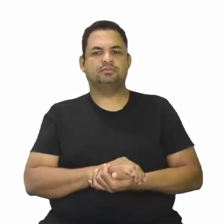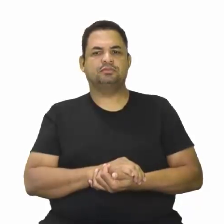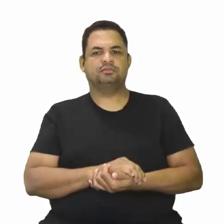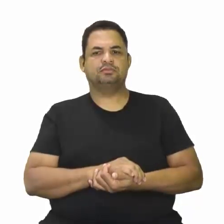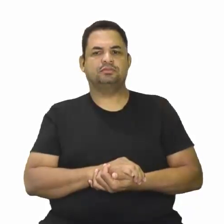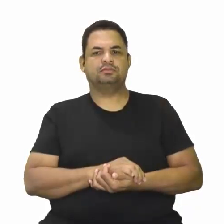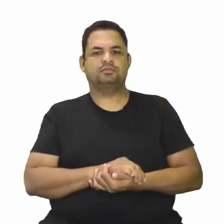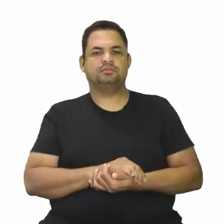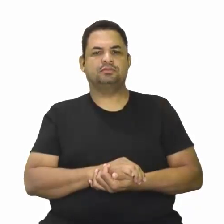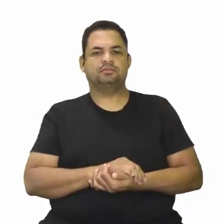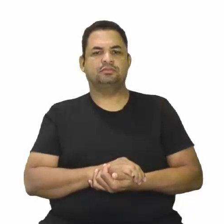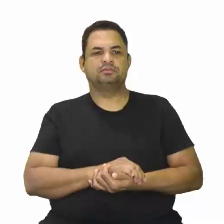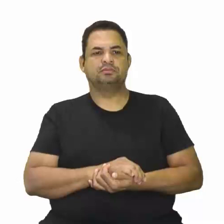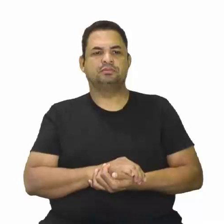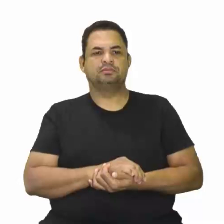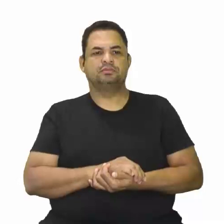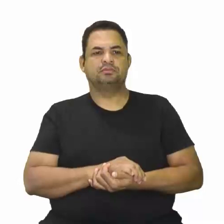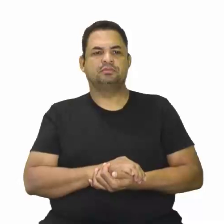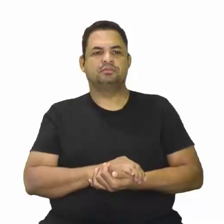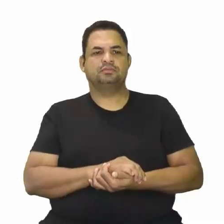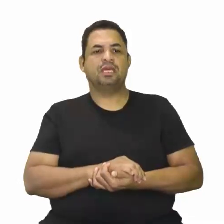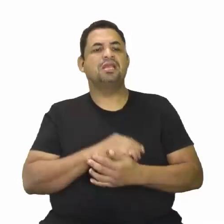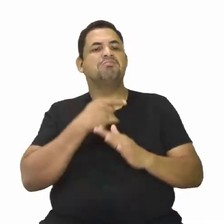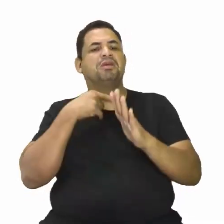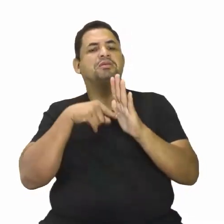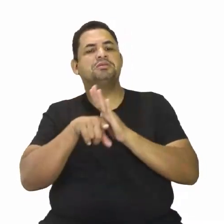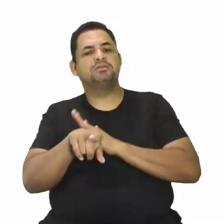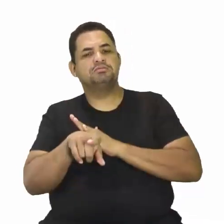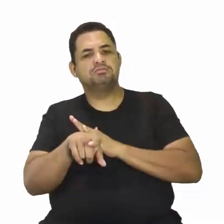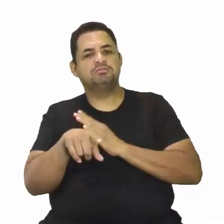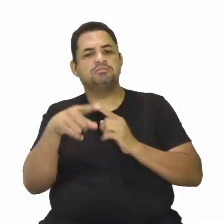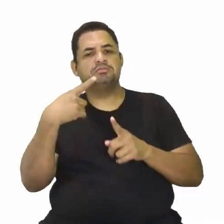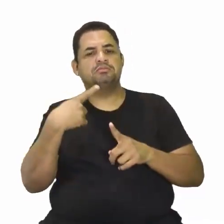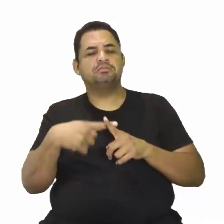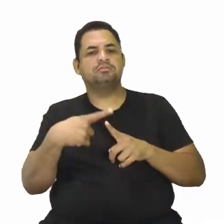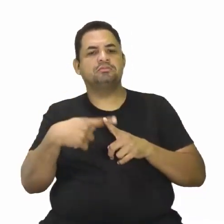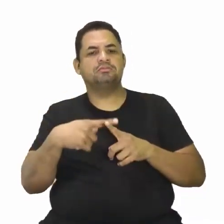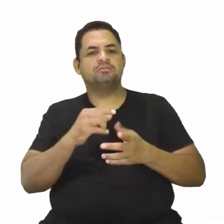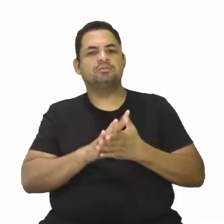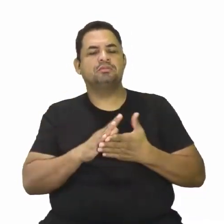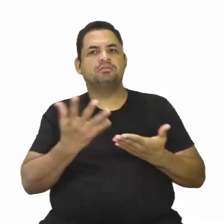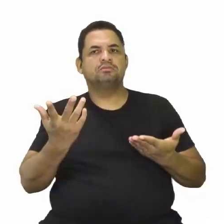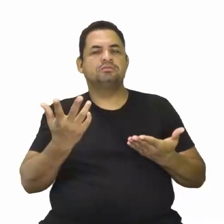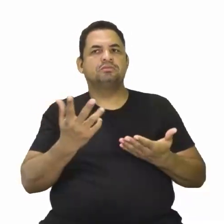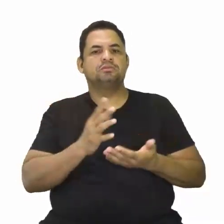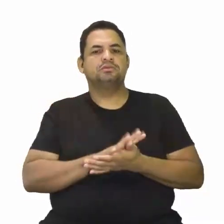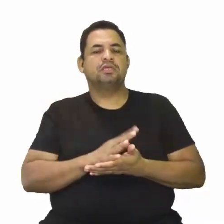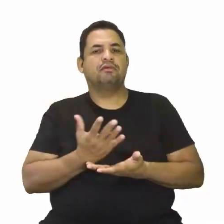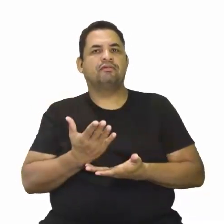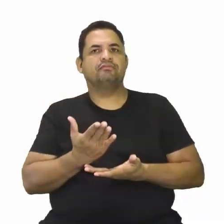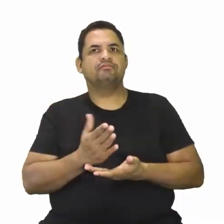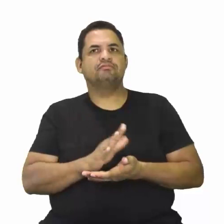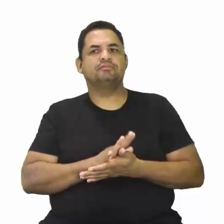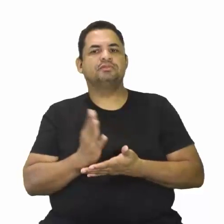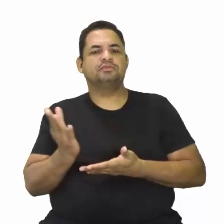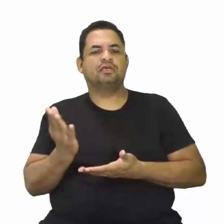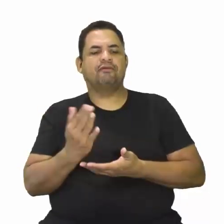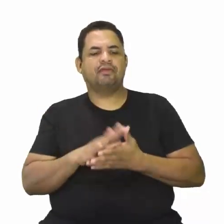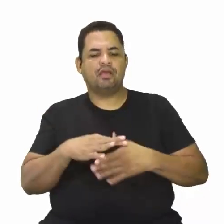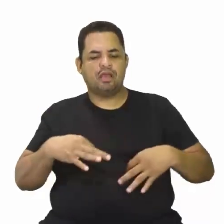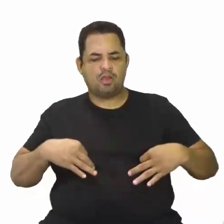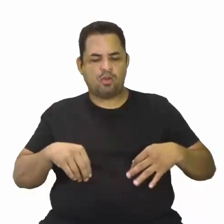pantalão rojo. Lhe perguntaram por que havia vindo com a sua